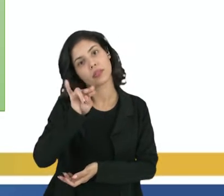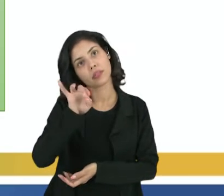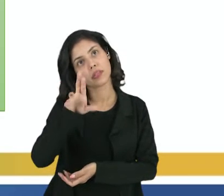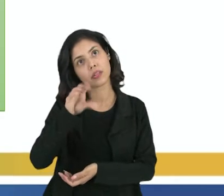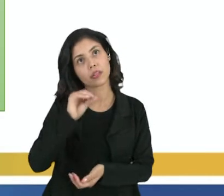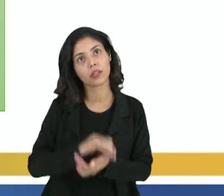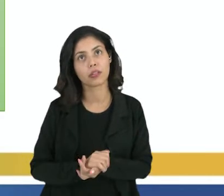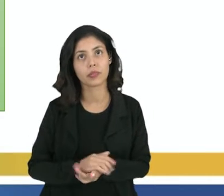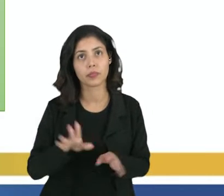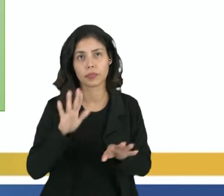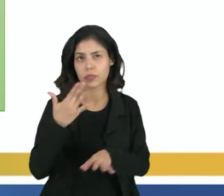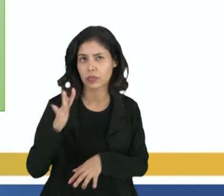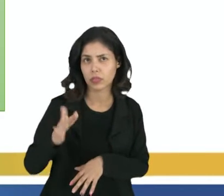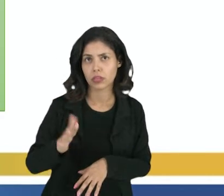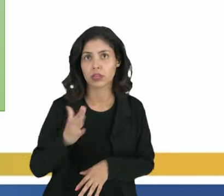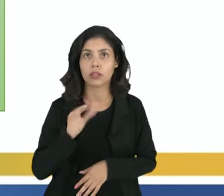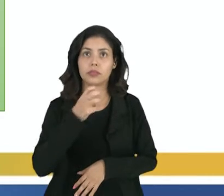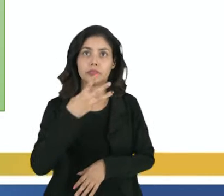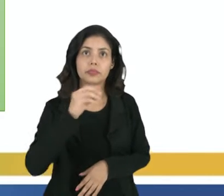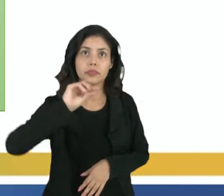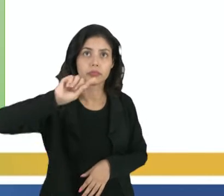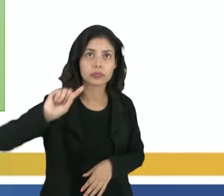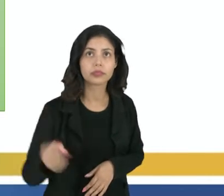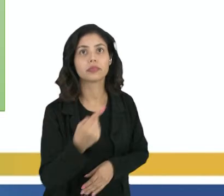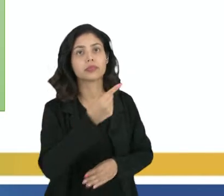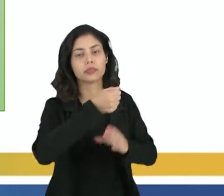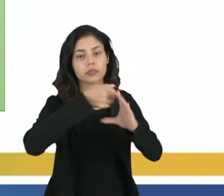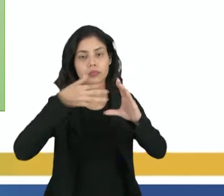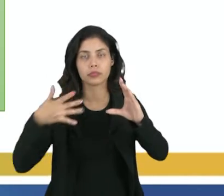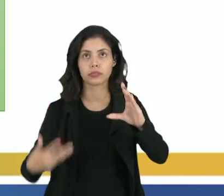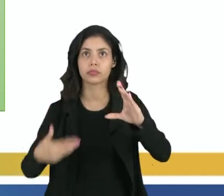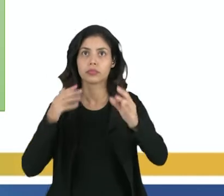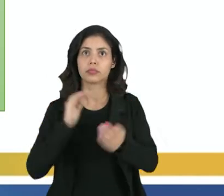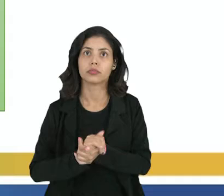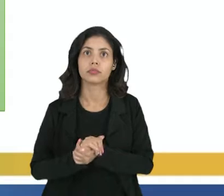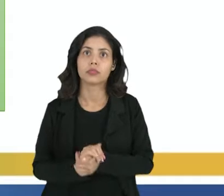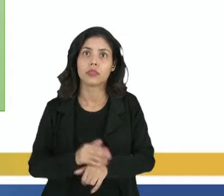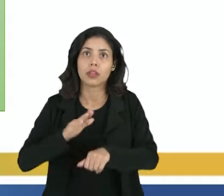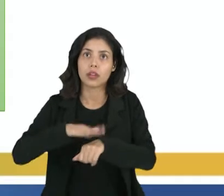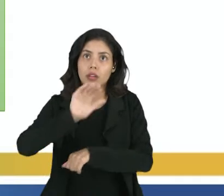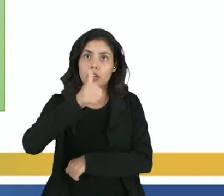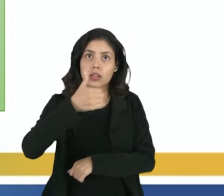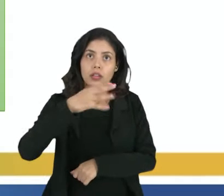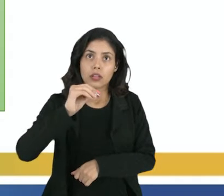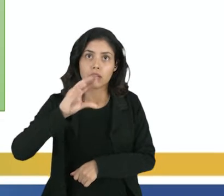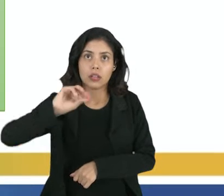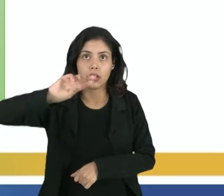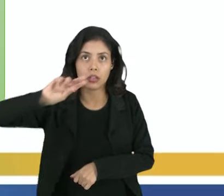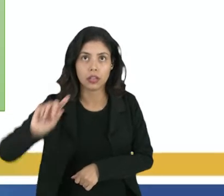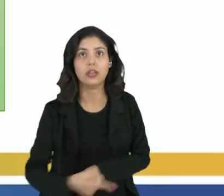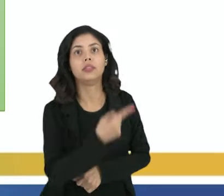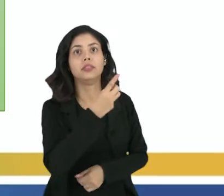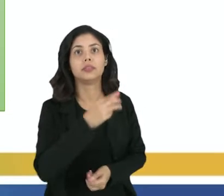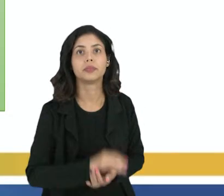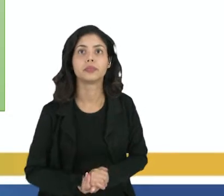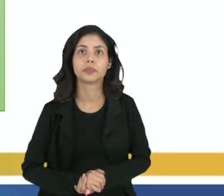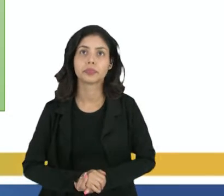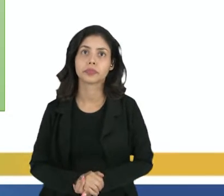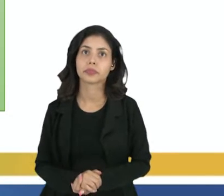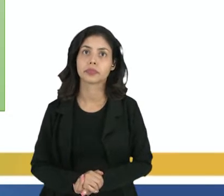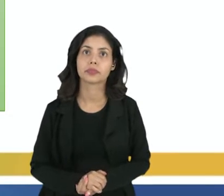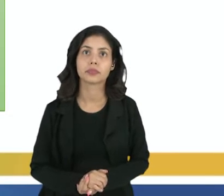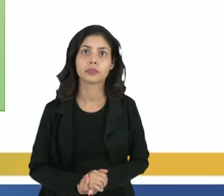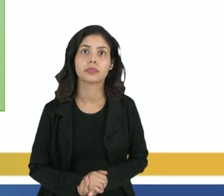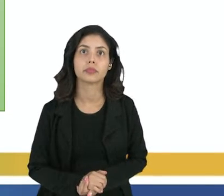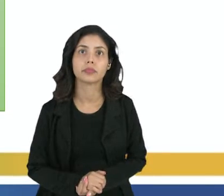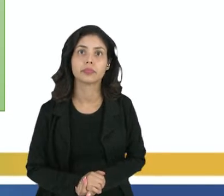ela é constituída por aproximadamente 30 mil espécies, das quais